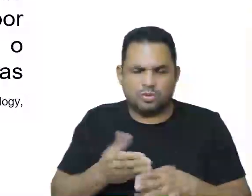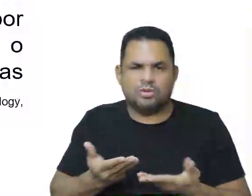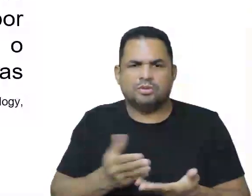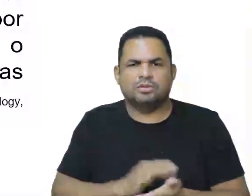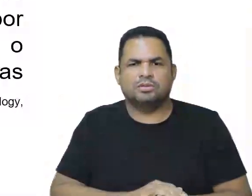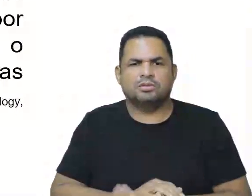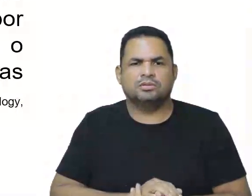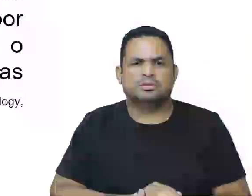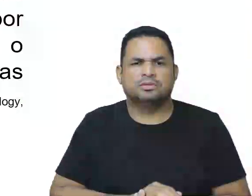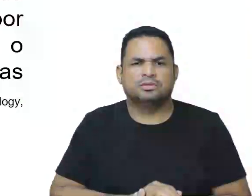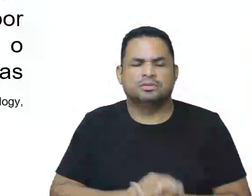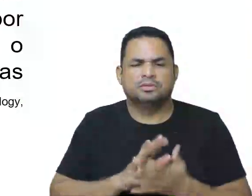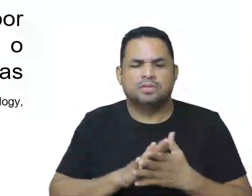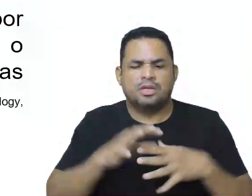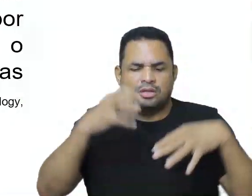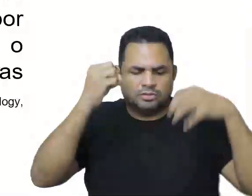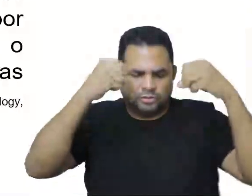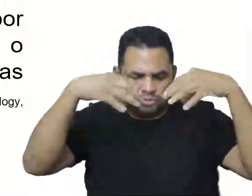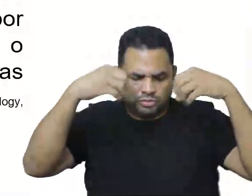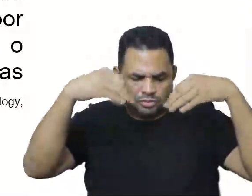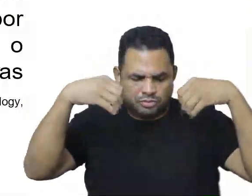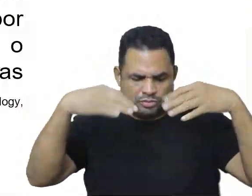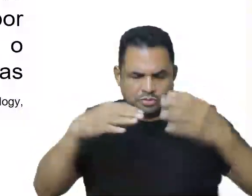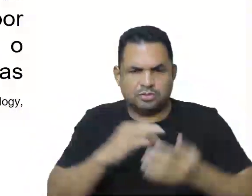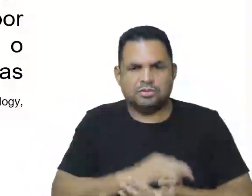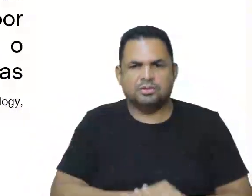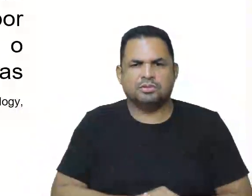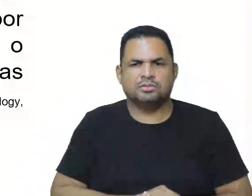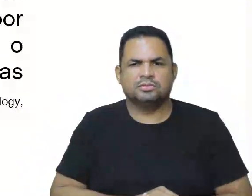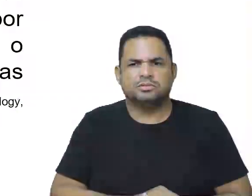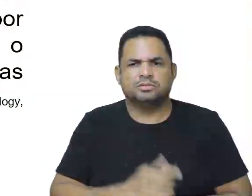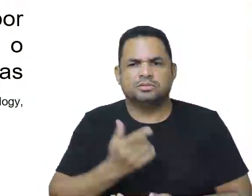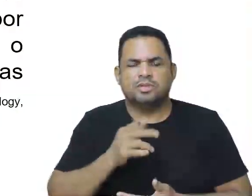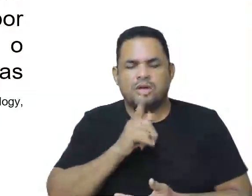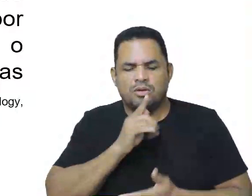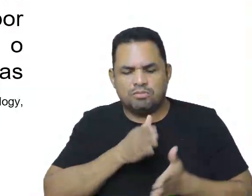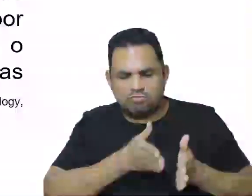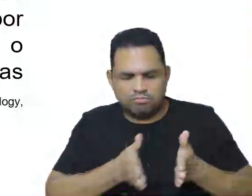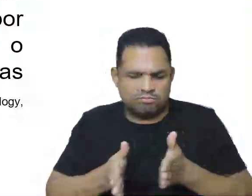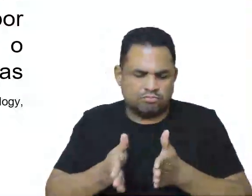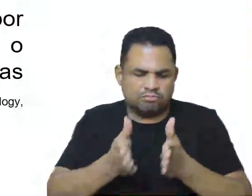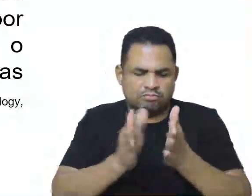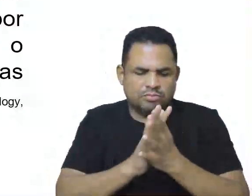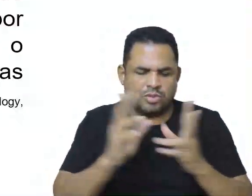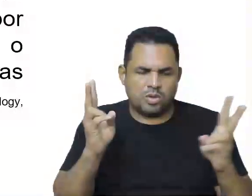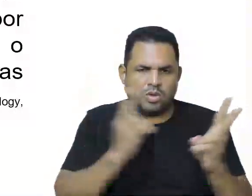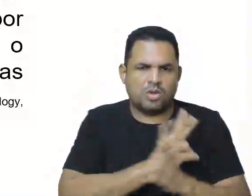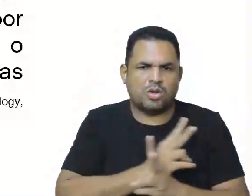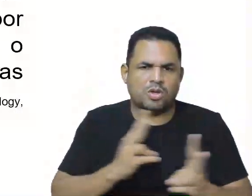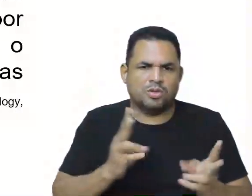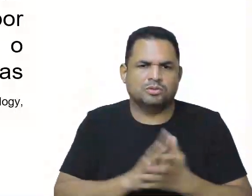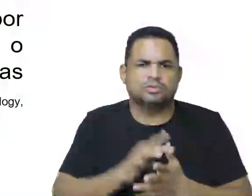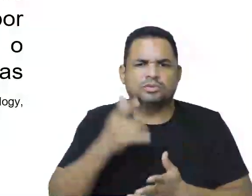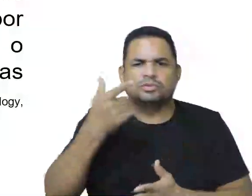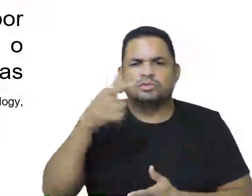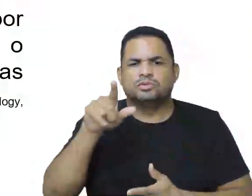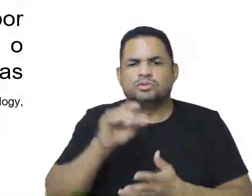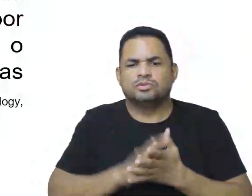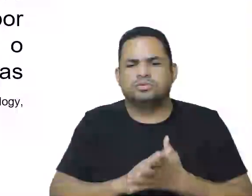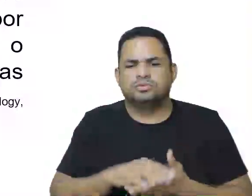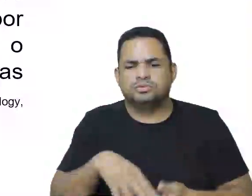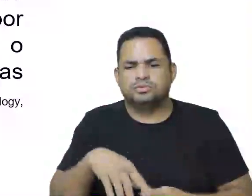partir da erosão pluvial, que é a água da chuva, ou dos rios, do vento e outro tipo de